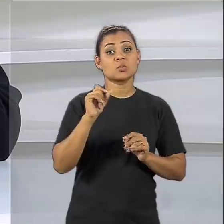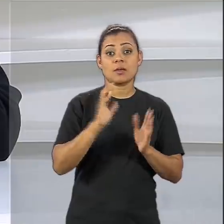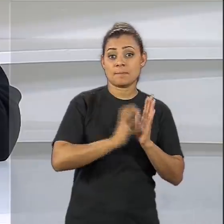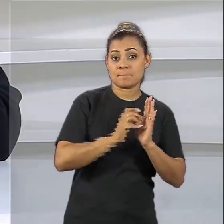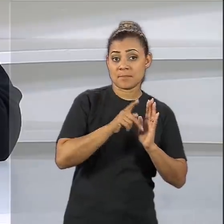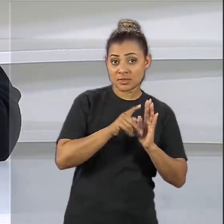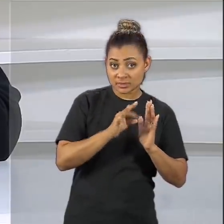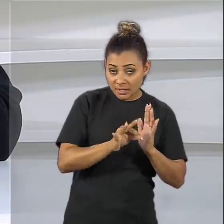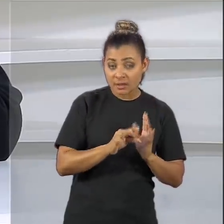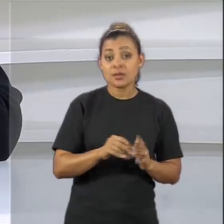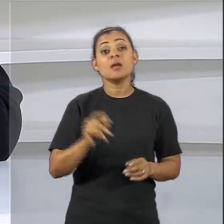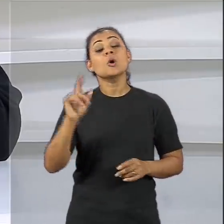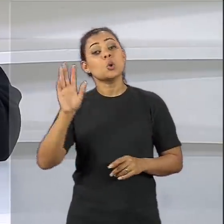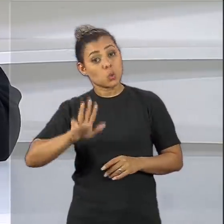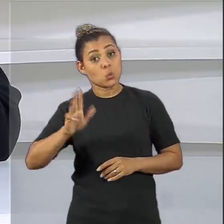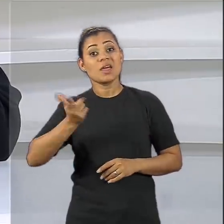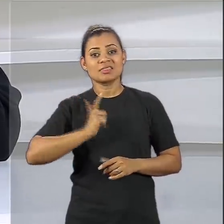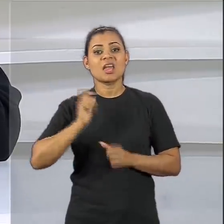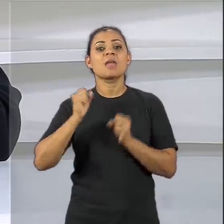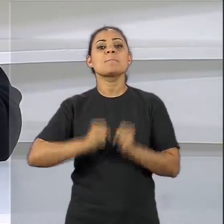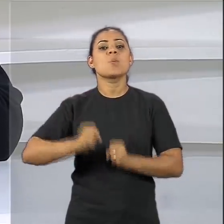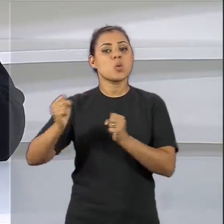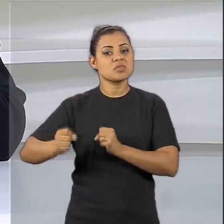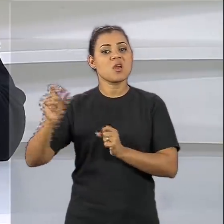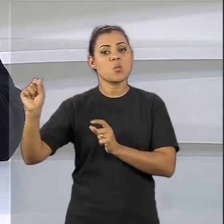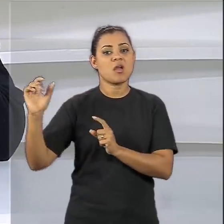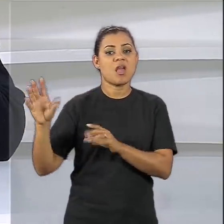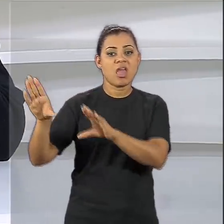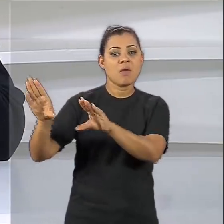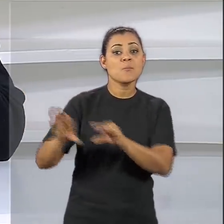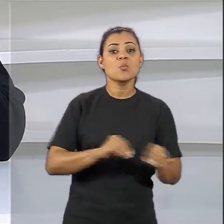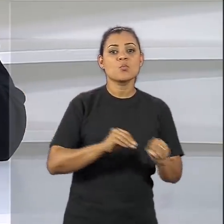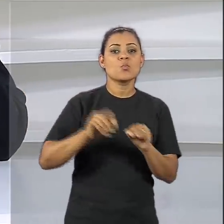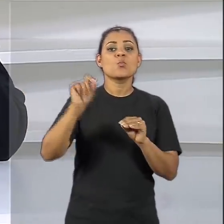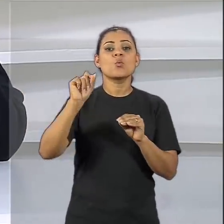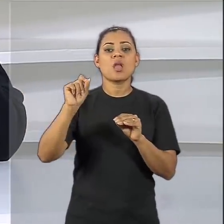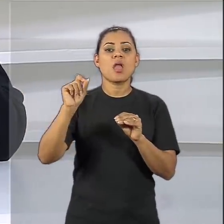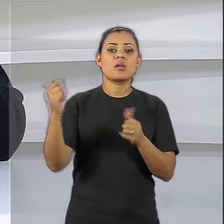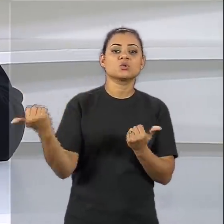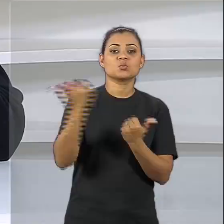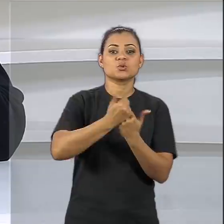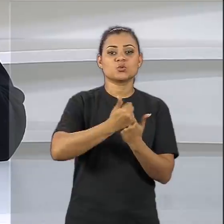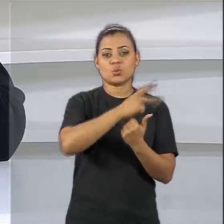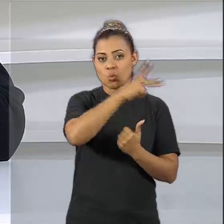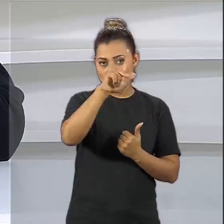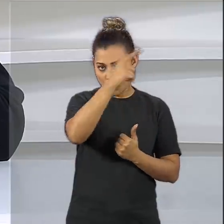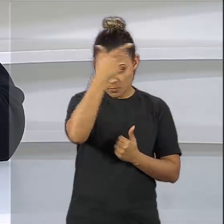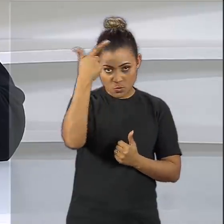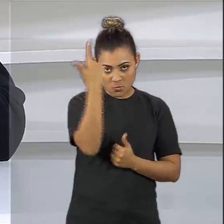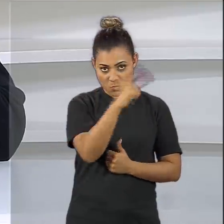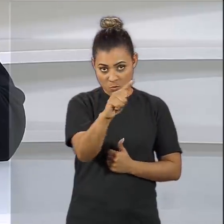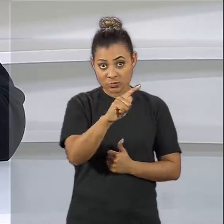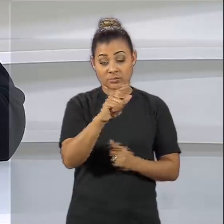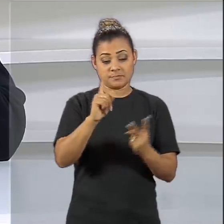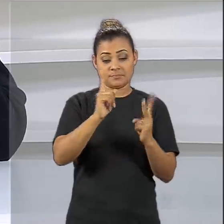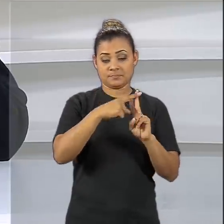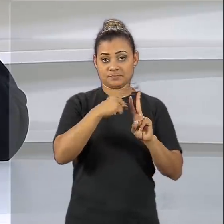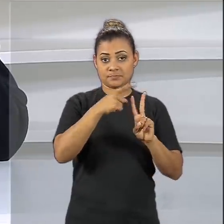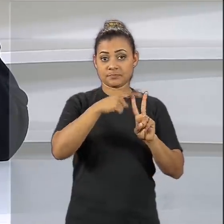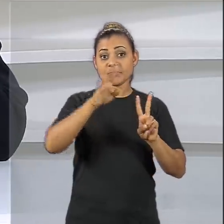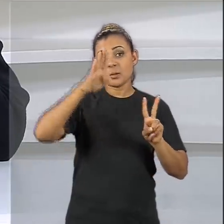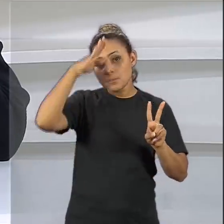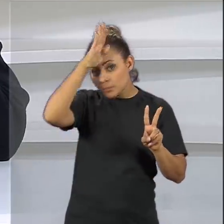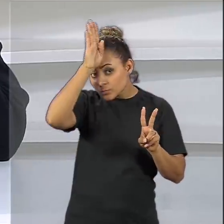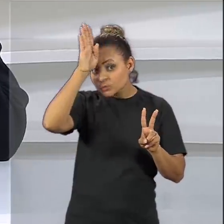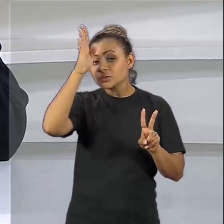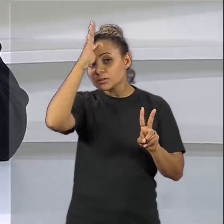tem força política para transferir votos. O segundo candidato é o Bolsonaro, Jair